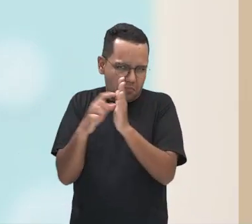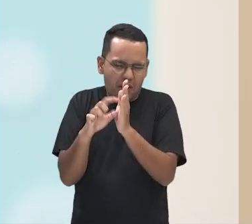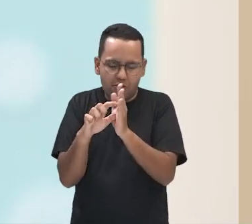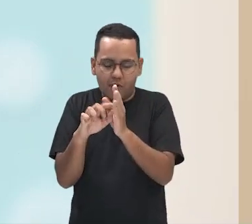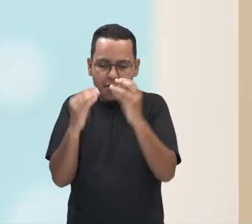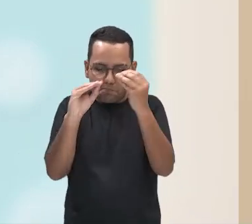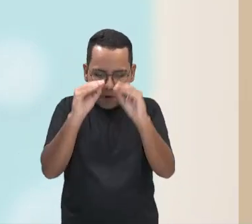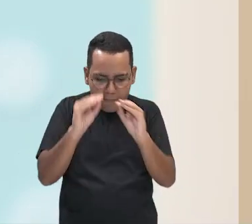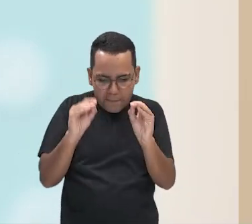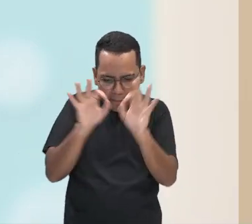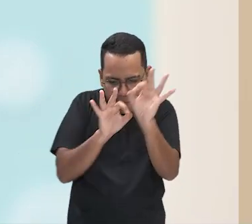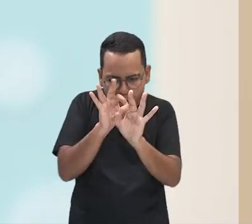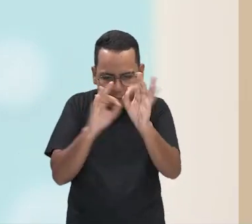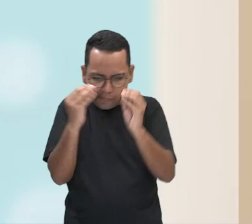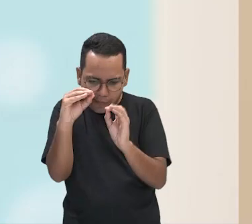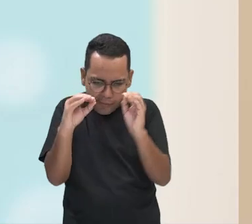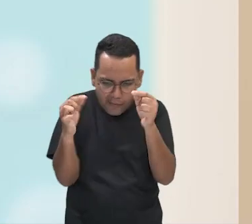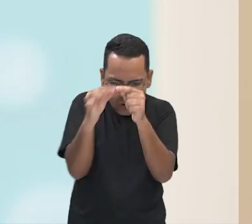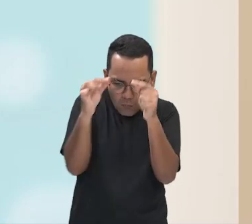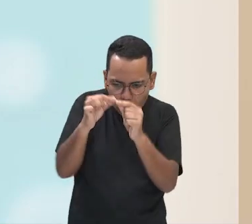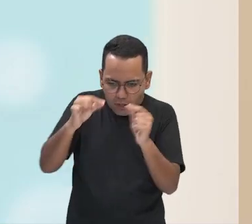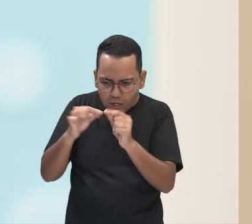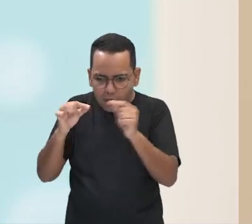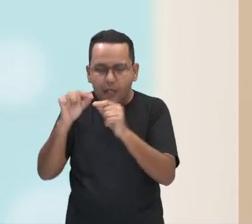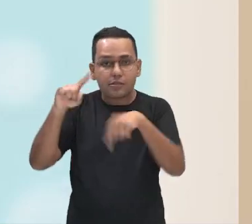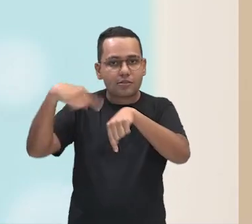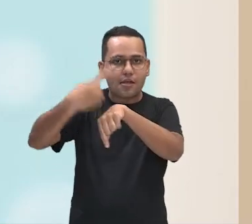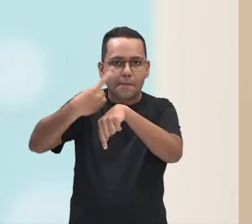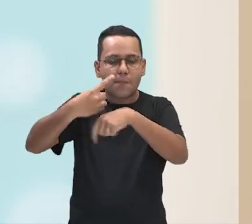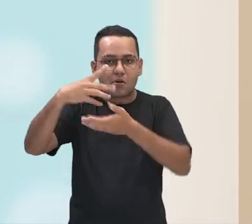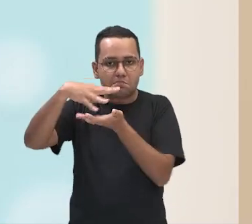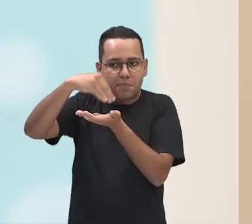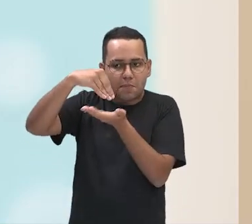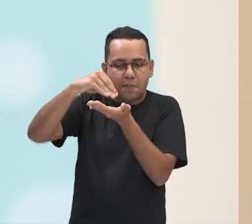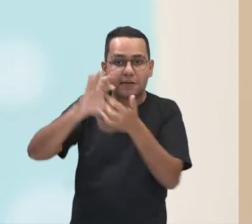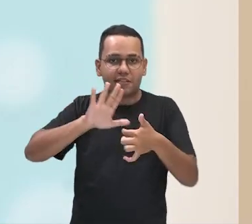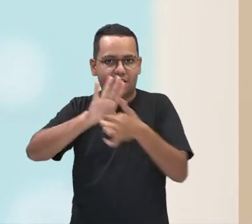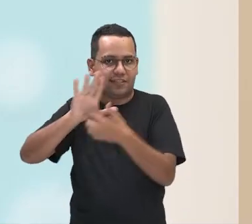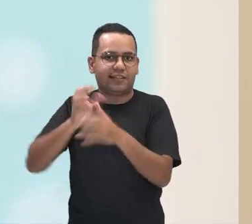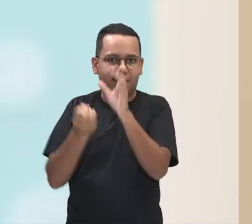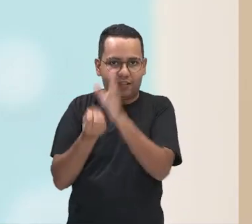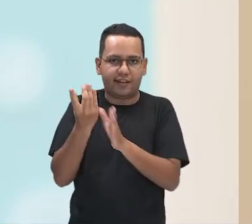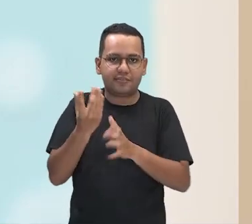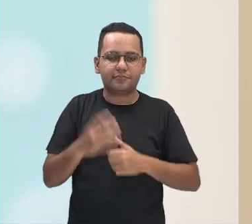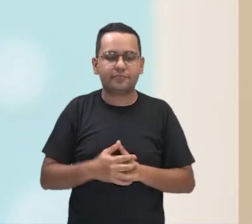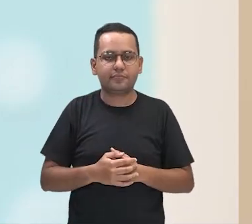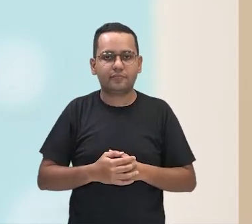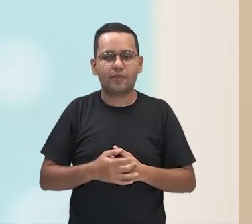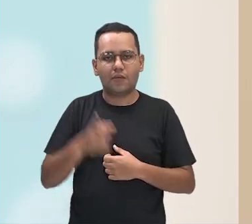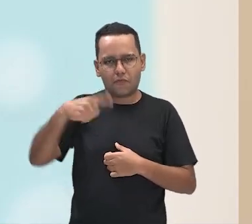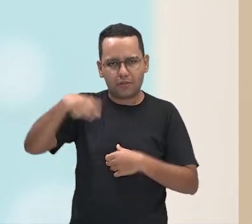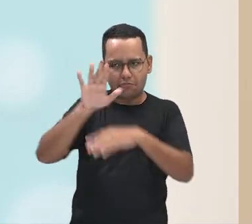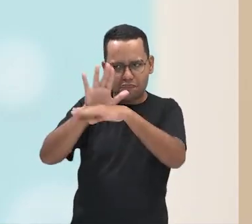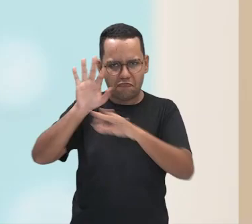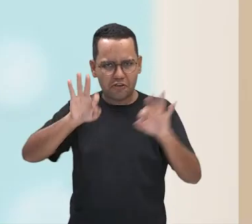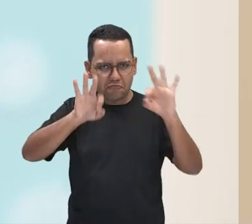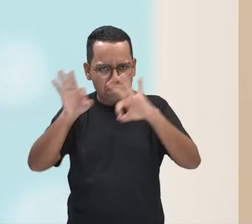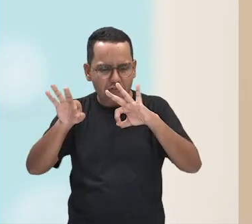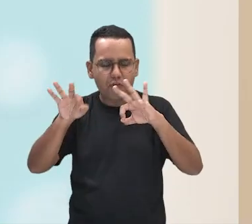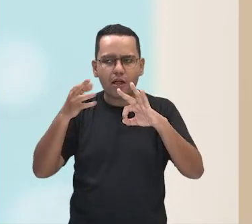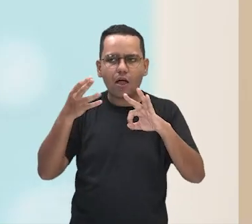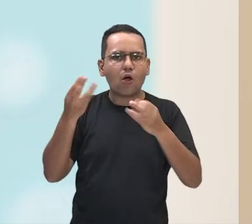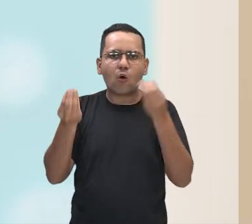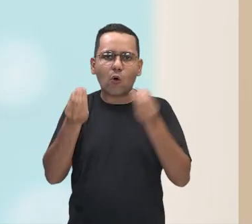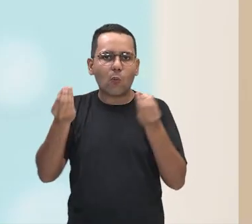ter esta obra conosco. A gente vai ver agora um vídeo de um exemplo de como esse movimento da impressão em 3D